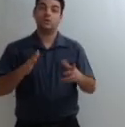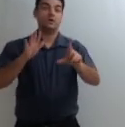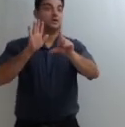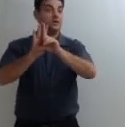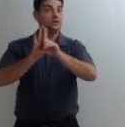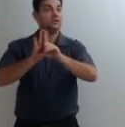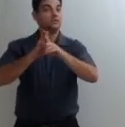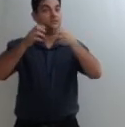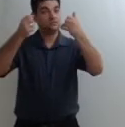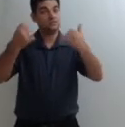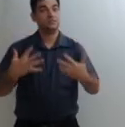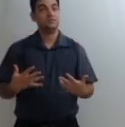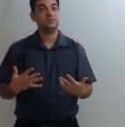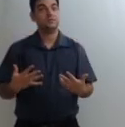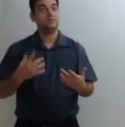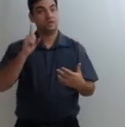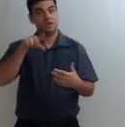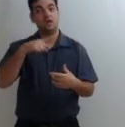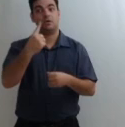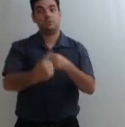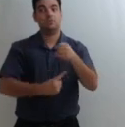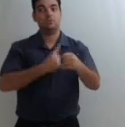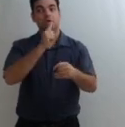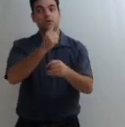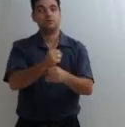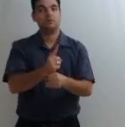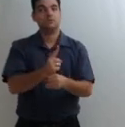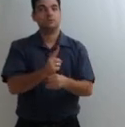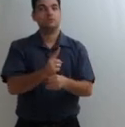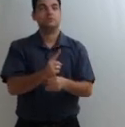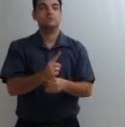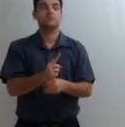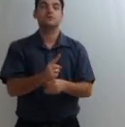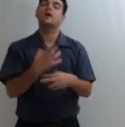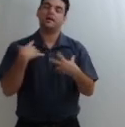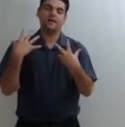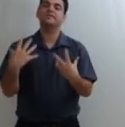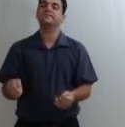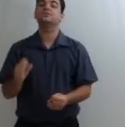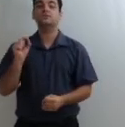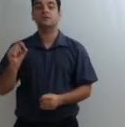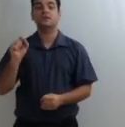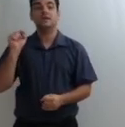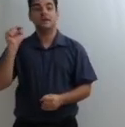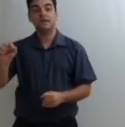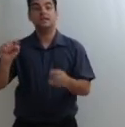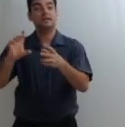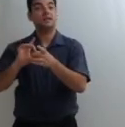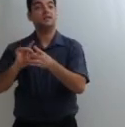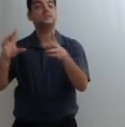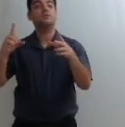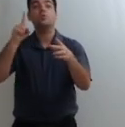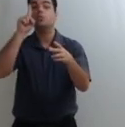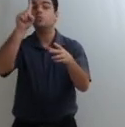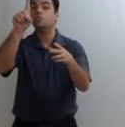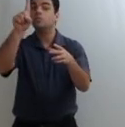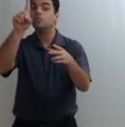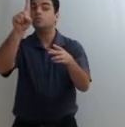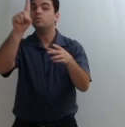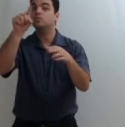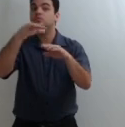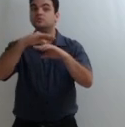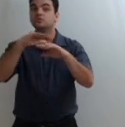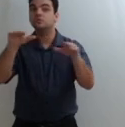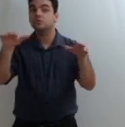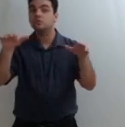isso, é que se conceda o livramento condicional para quem tem um histórico de faltas graves, né?